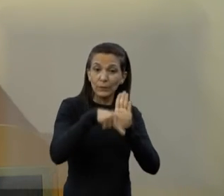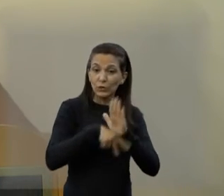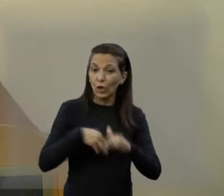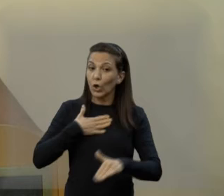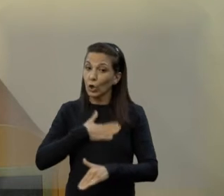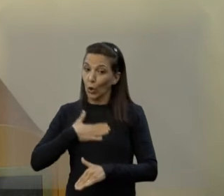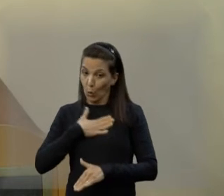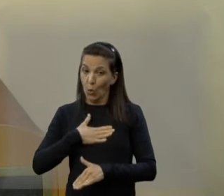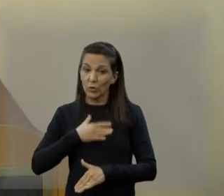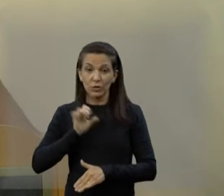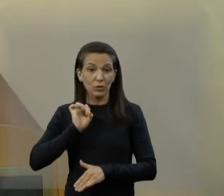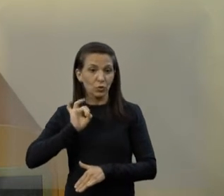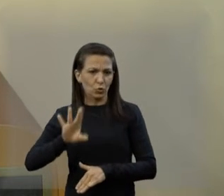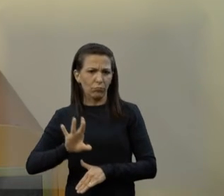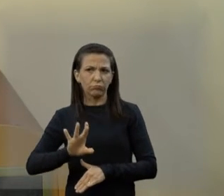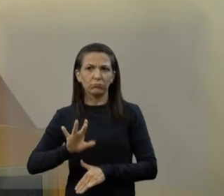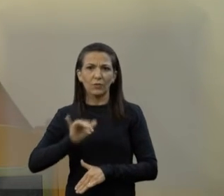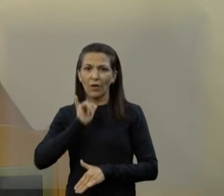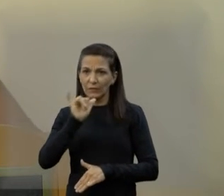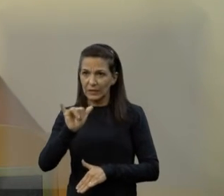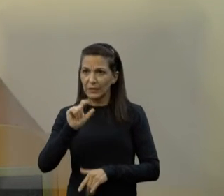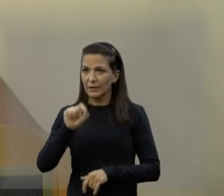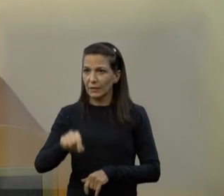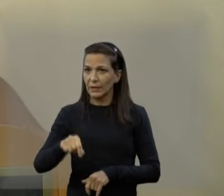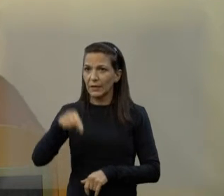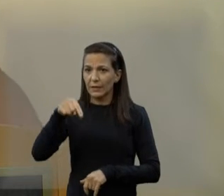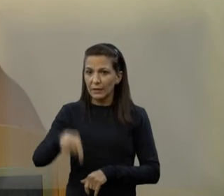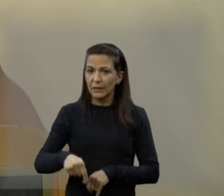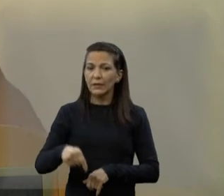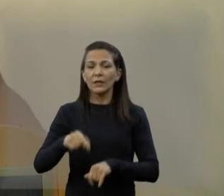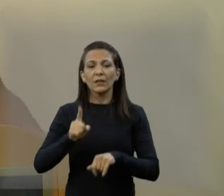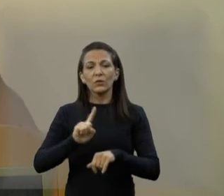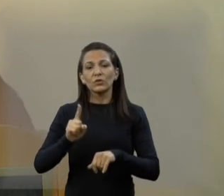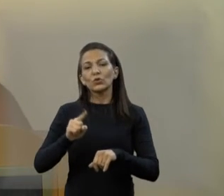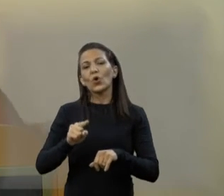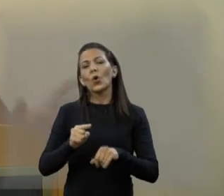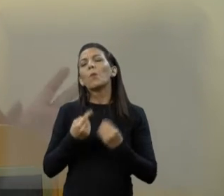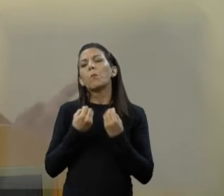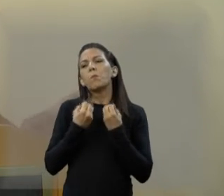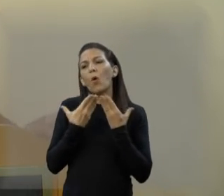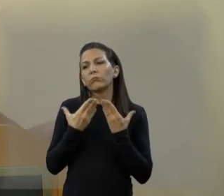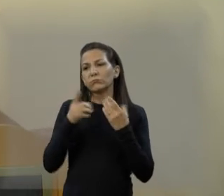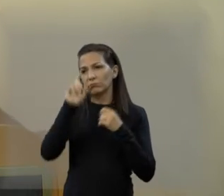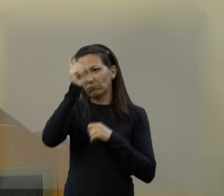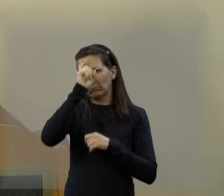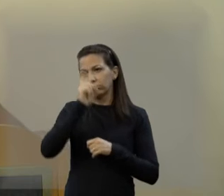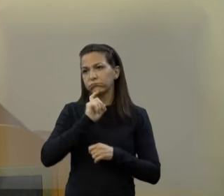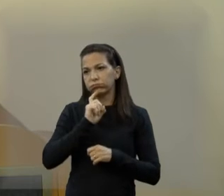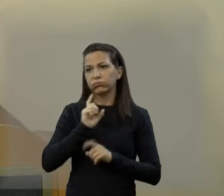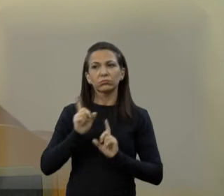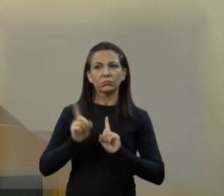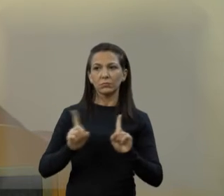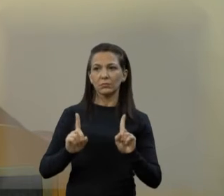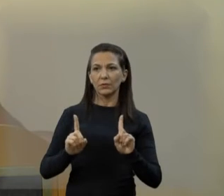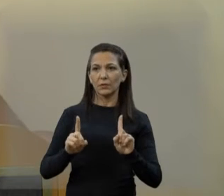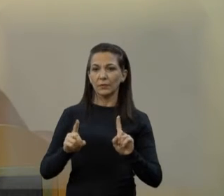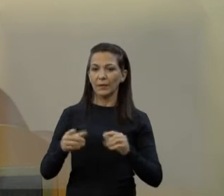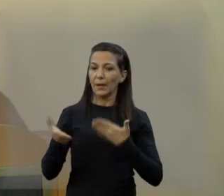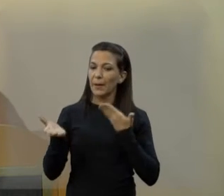a gente gosta de votar isso aqui não é só massagem e aqui nós precisamos dialogar com